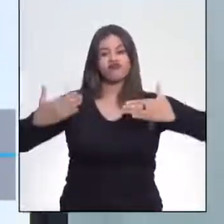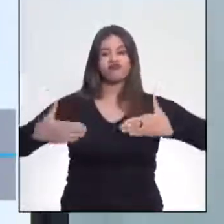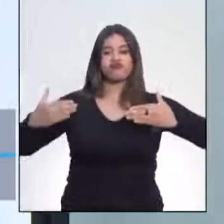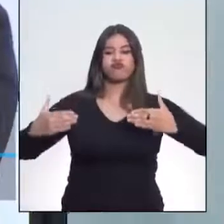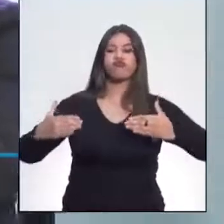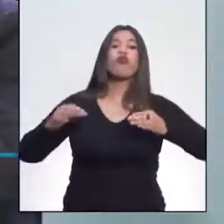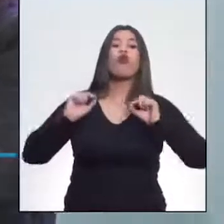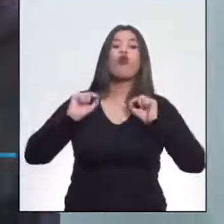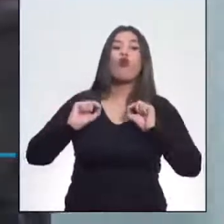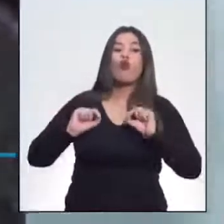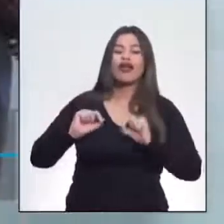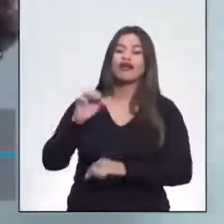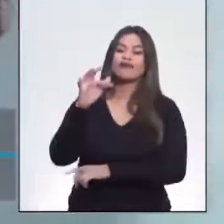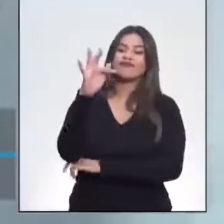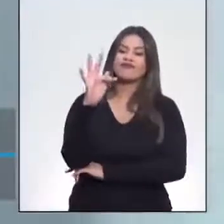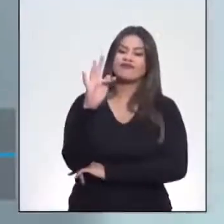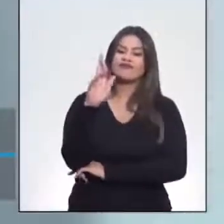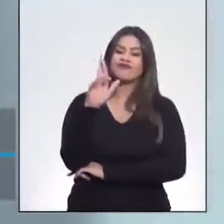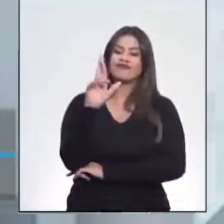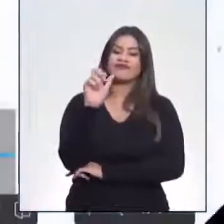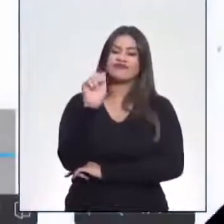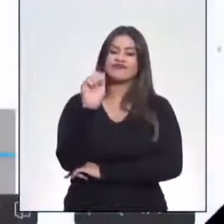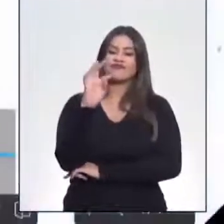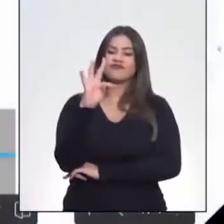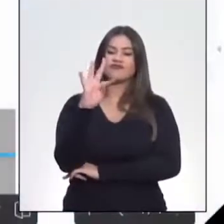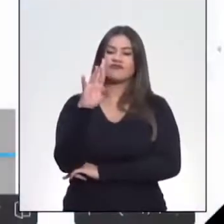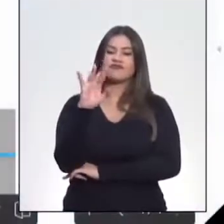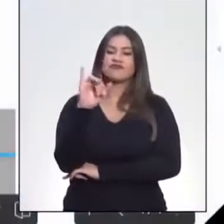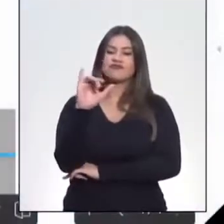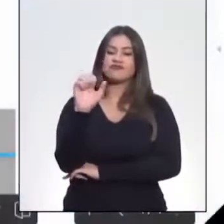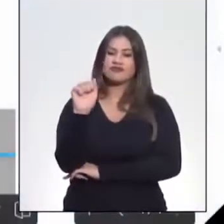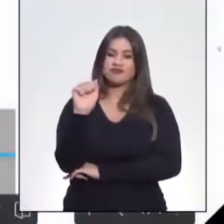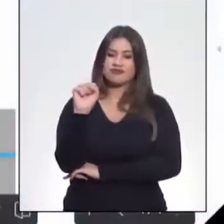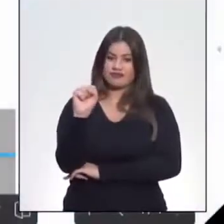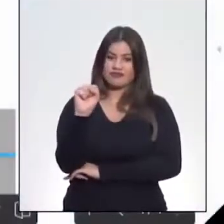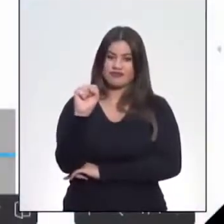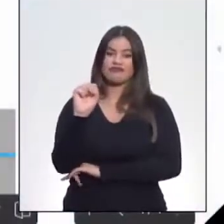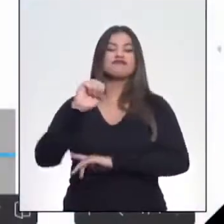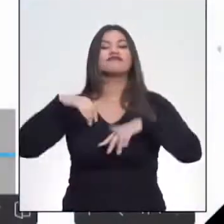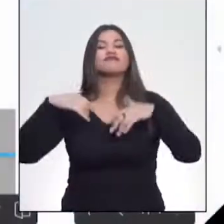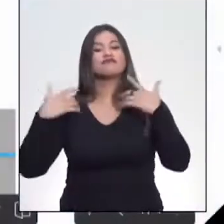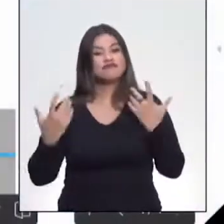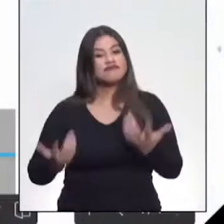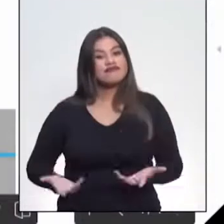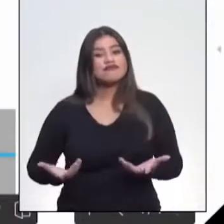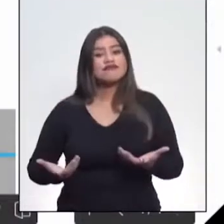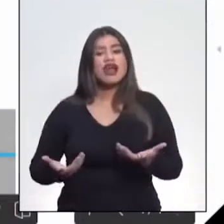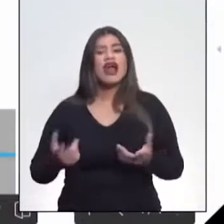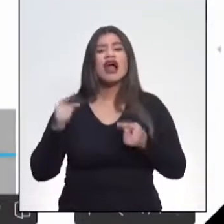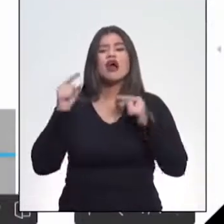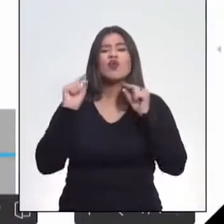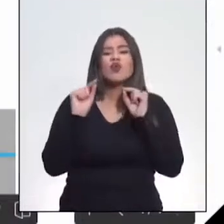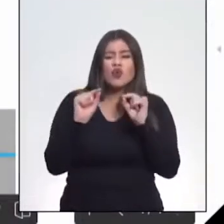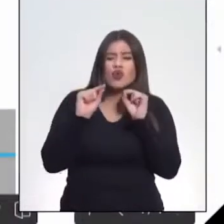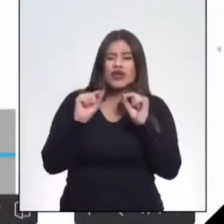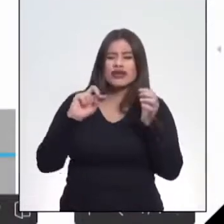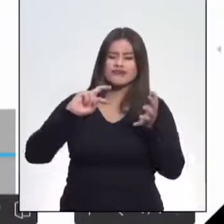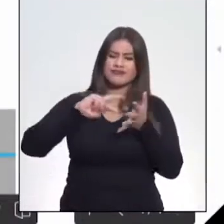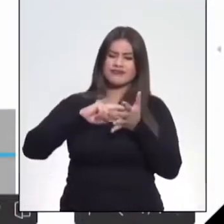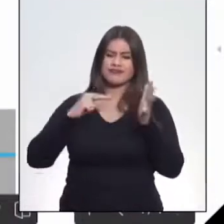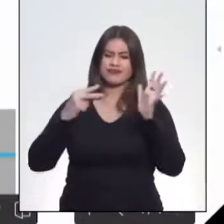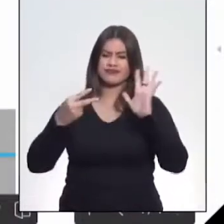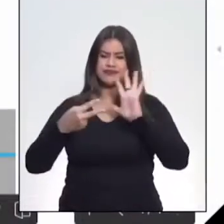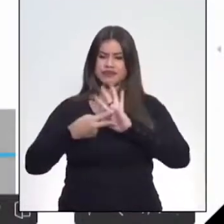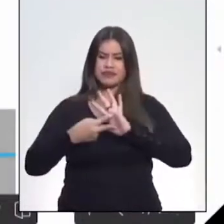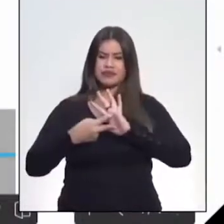as fragrâncias aqui as fragrâncias nas fraturas começa a